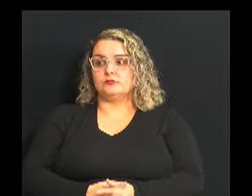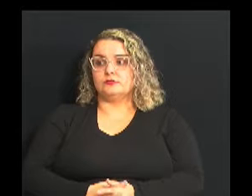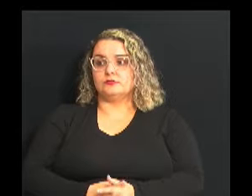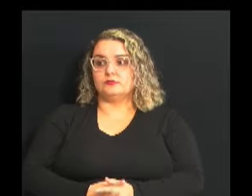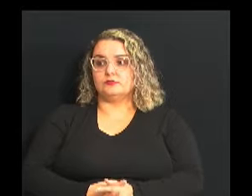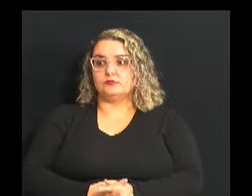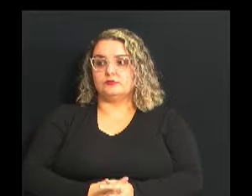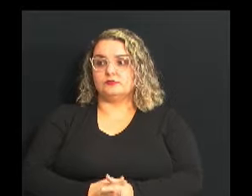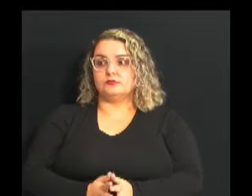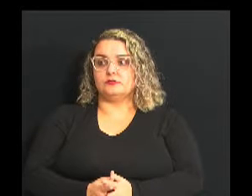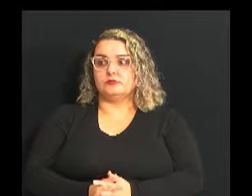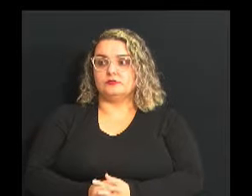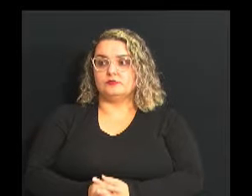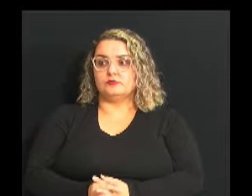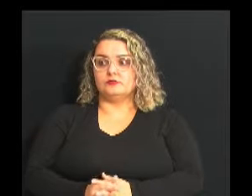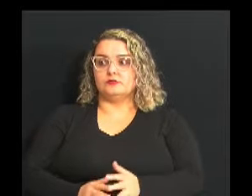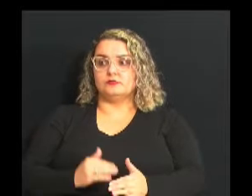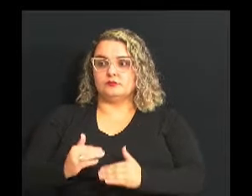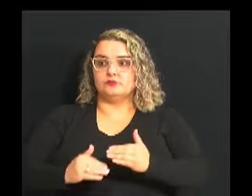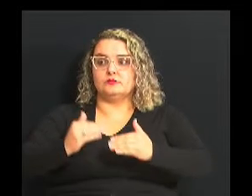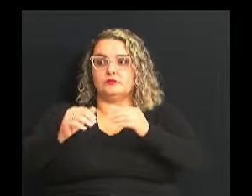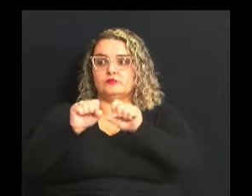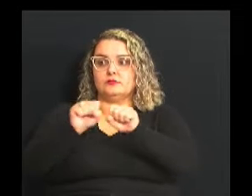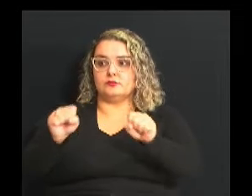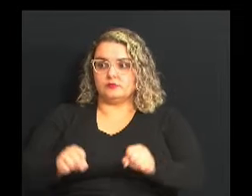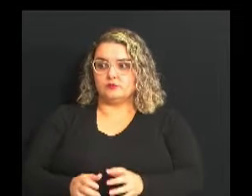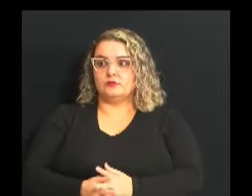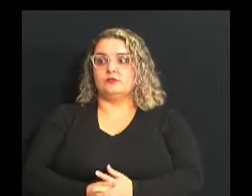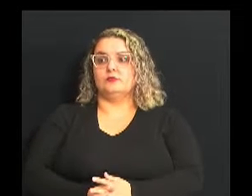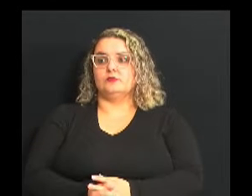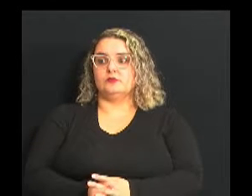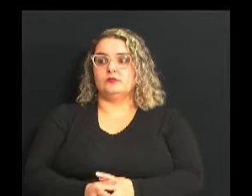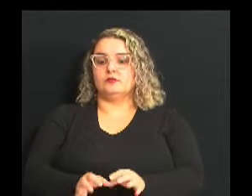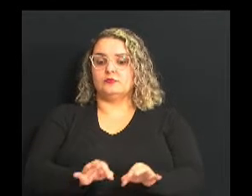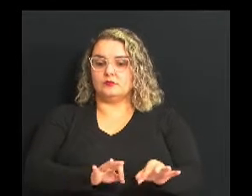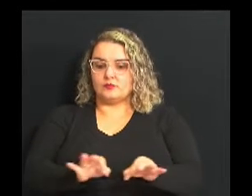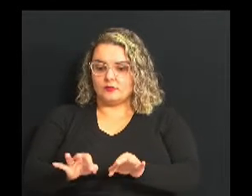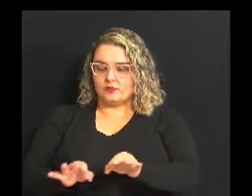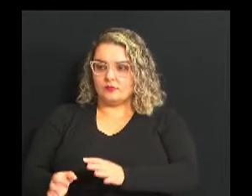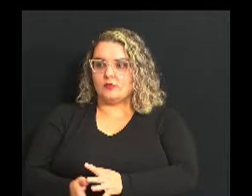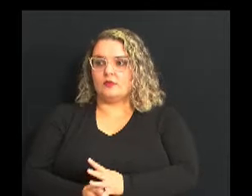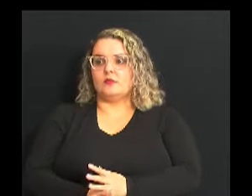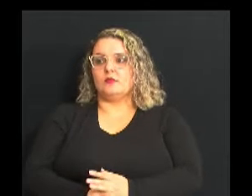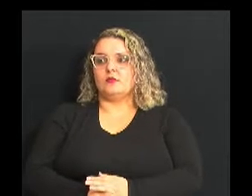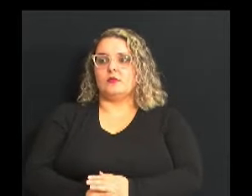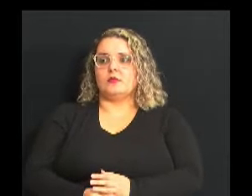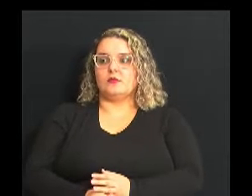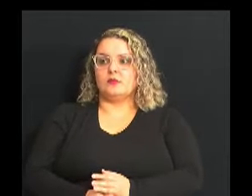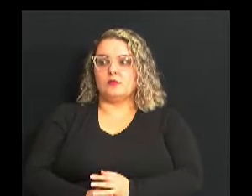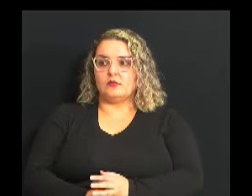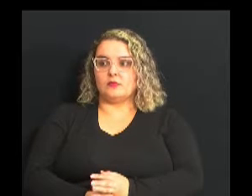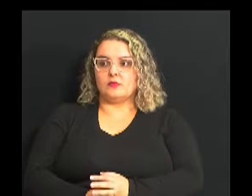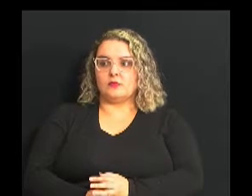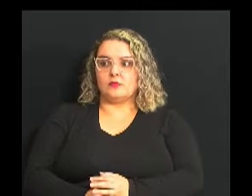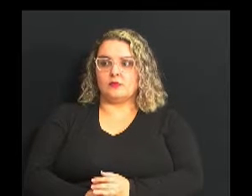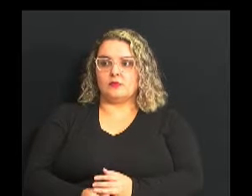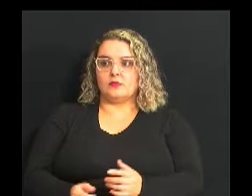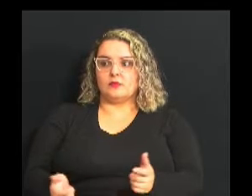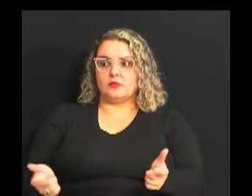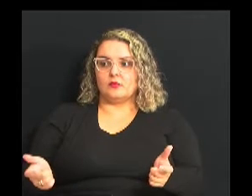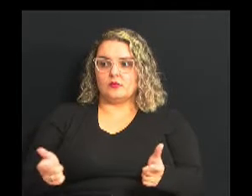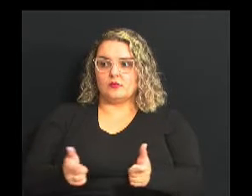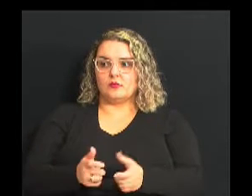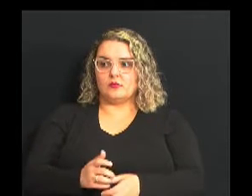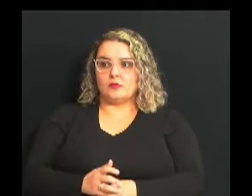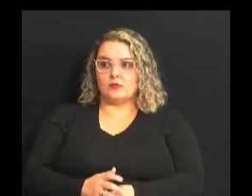desenvolver tanto sistemas quanto projetos que tendam a diminuir o papel e